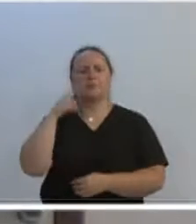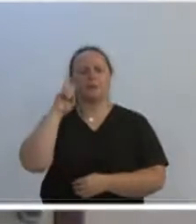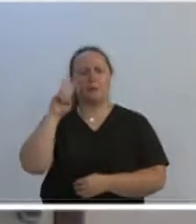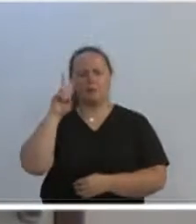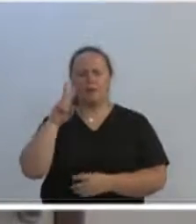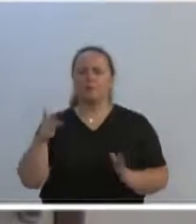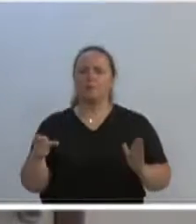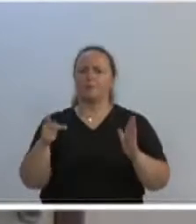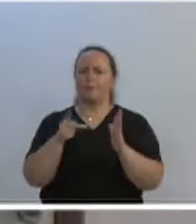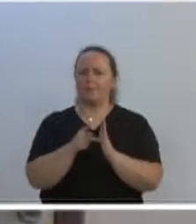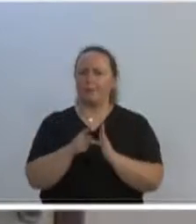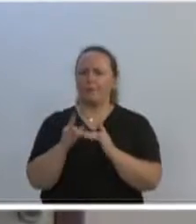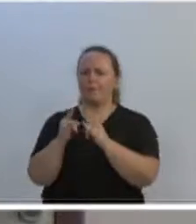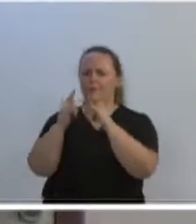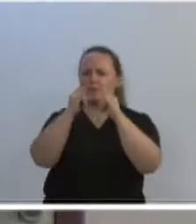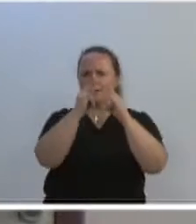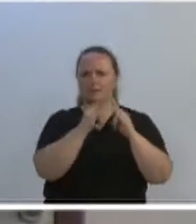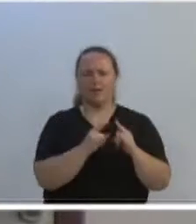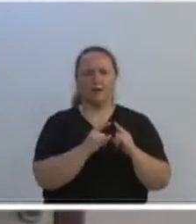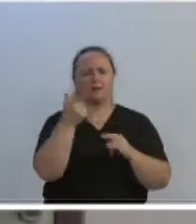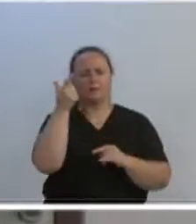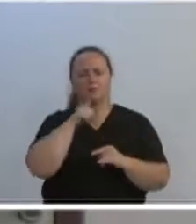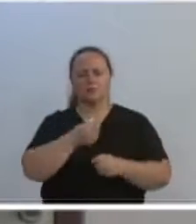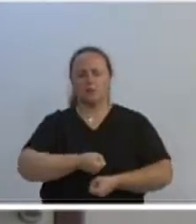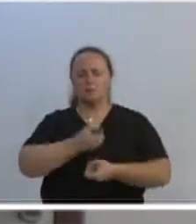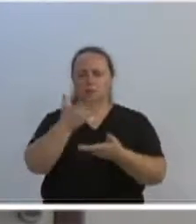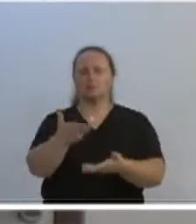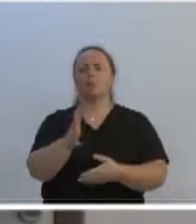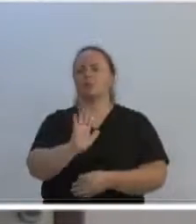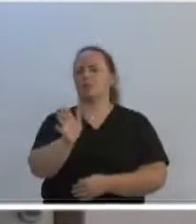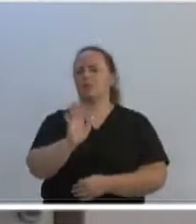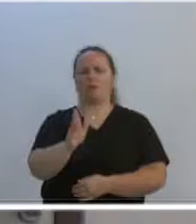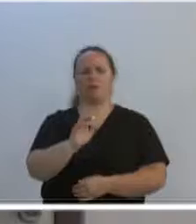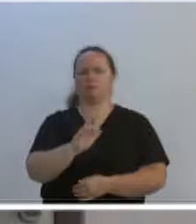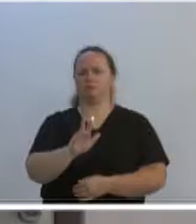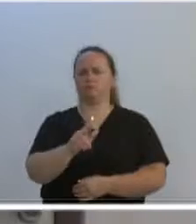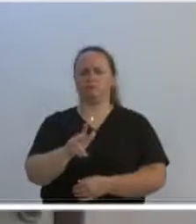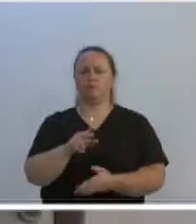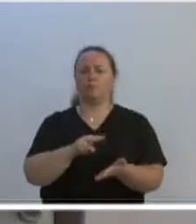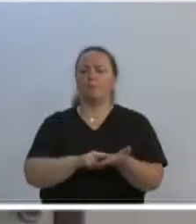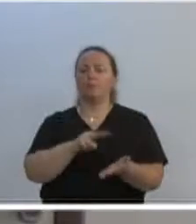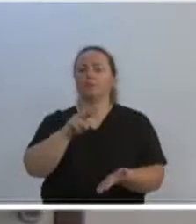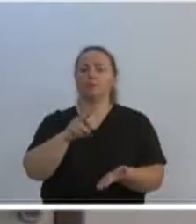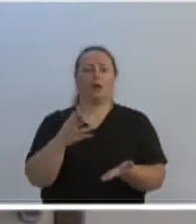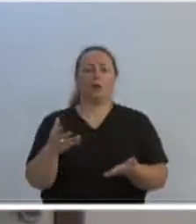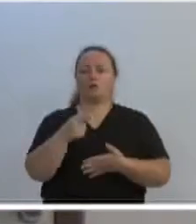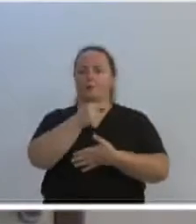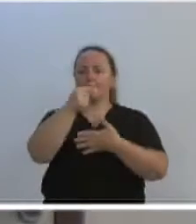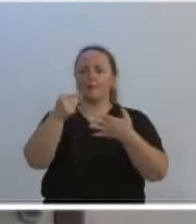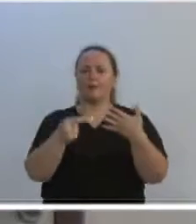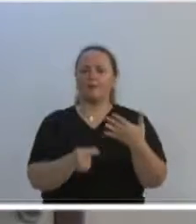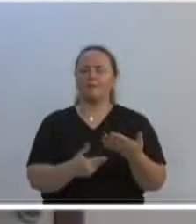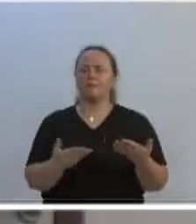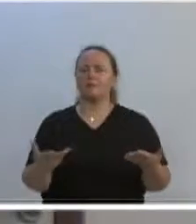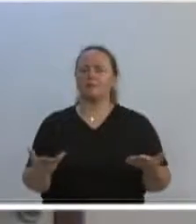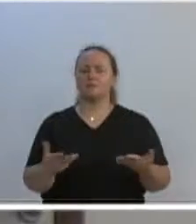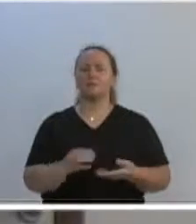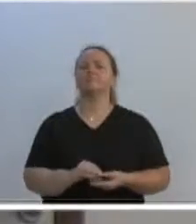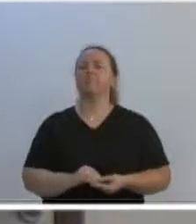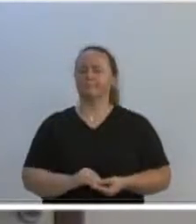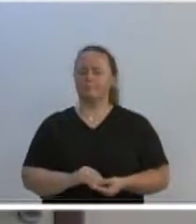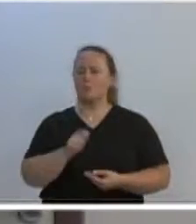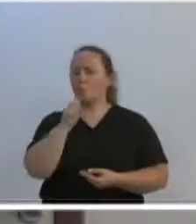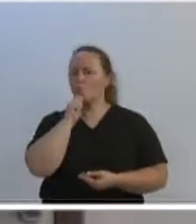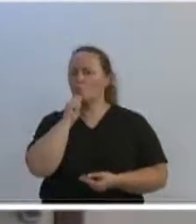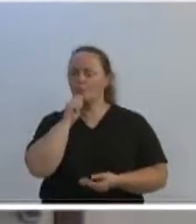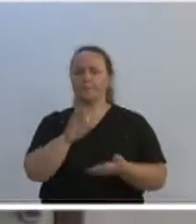e outras entidades se pronunciaram dizendo que não. É um benefício que está sendo concedido ao cidadão de não pagar a